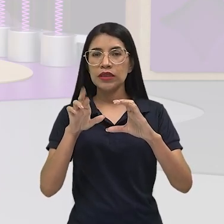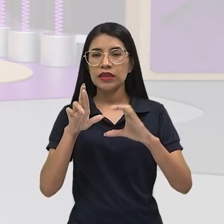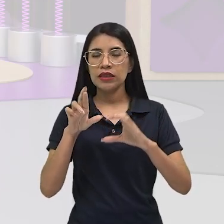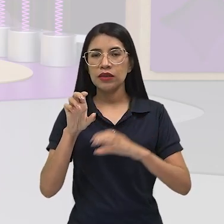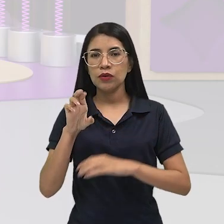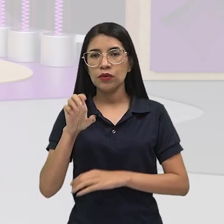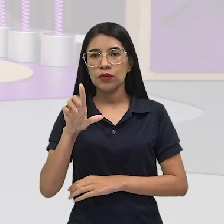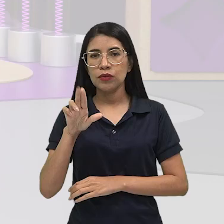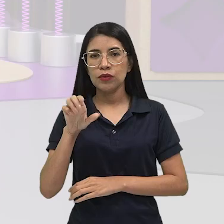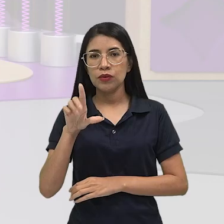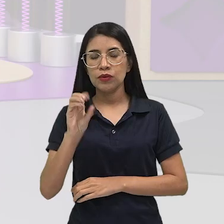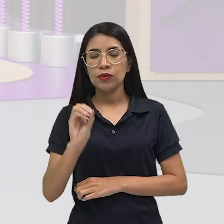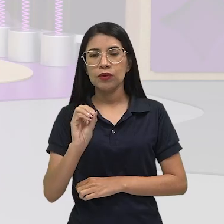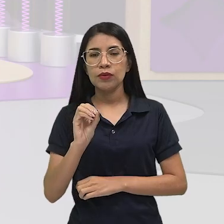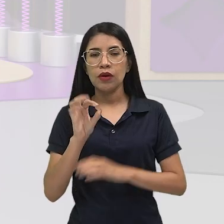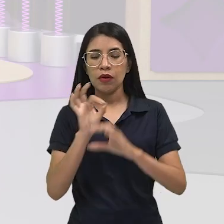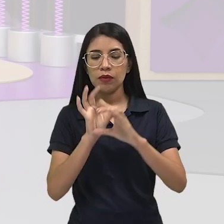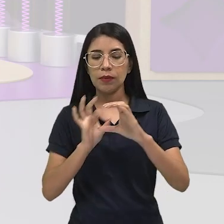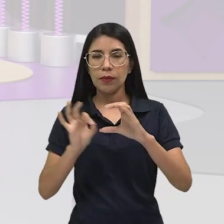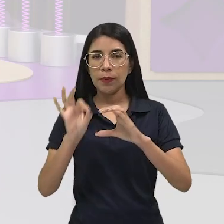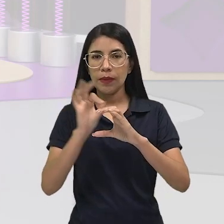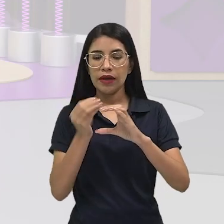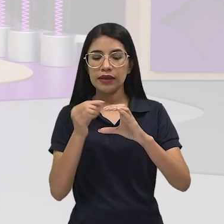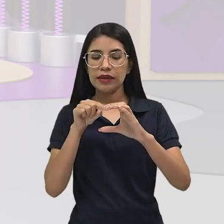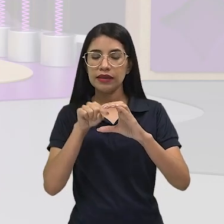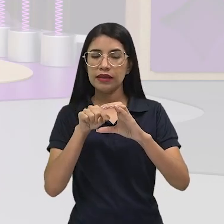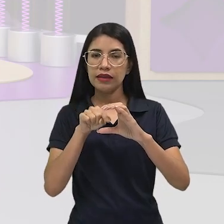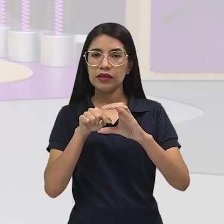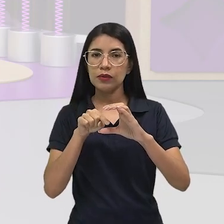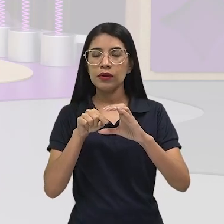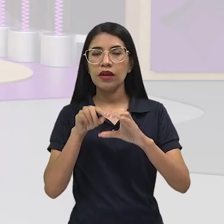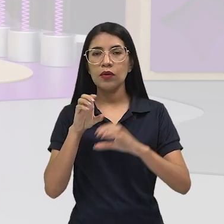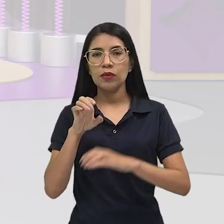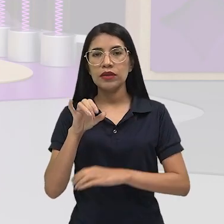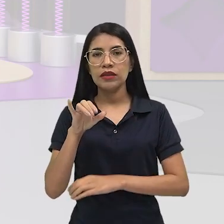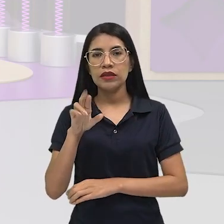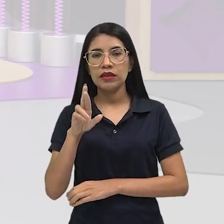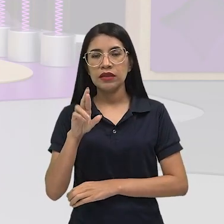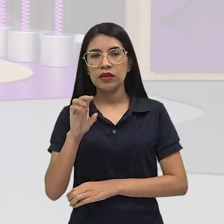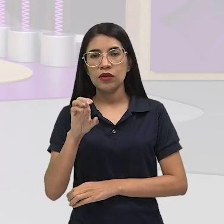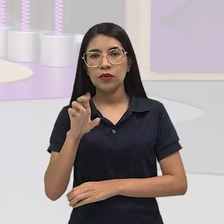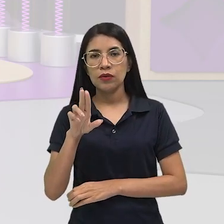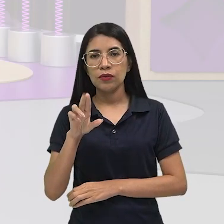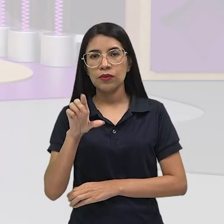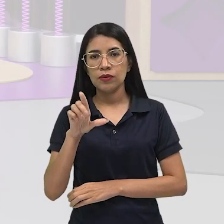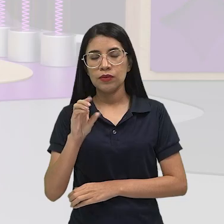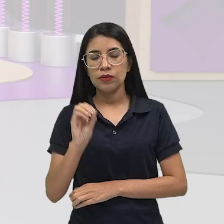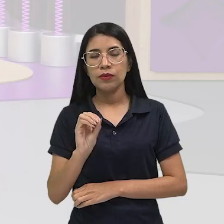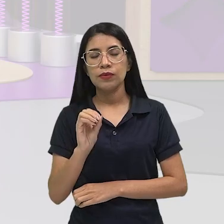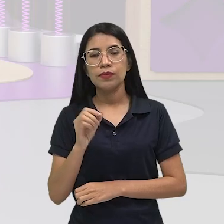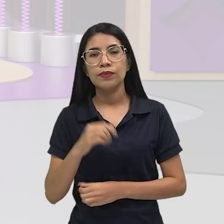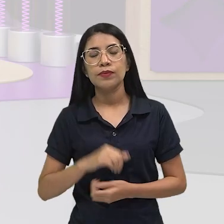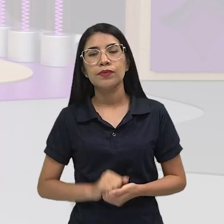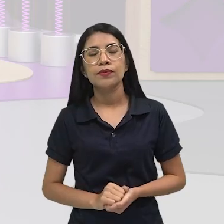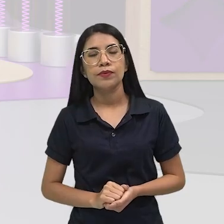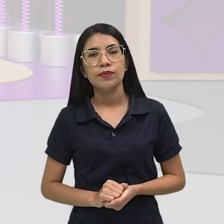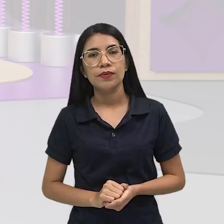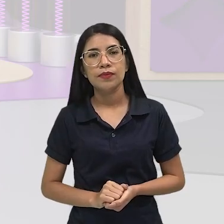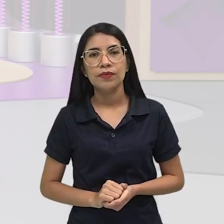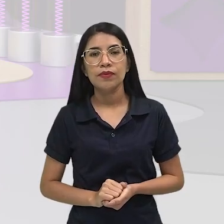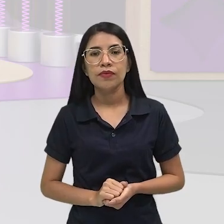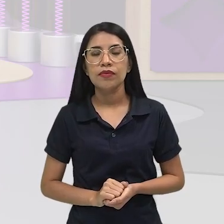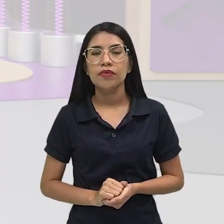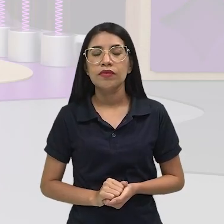traçado preto que vocês estão vendo aqui do lado. Olha. Então, essa região interna. Portanto,